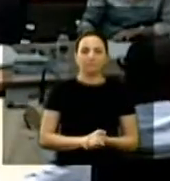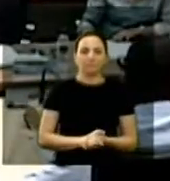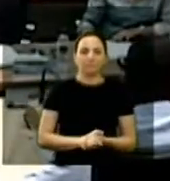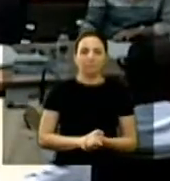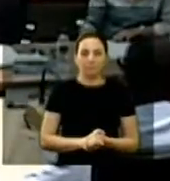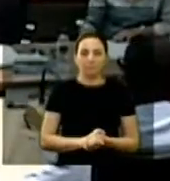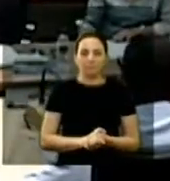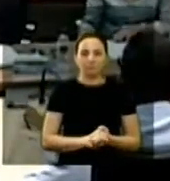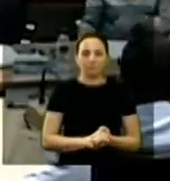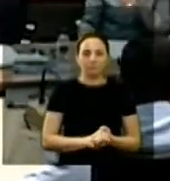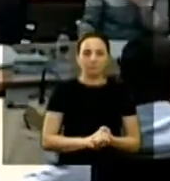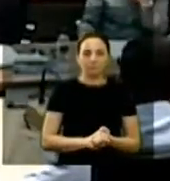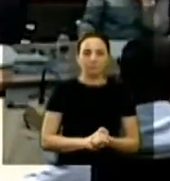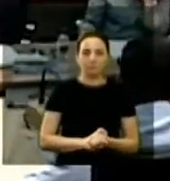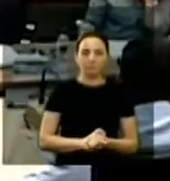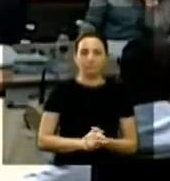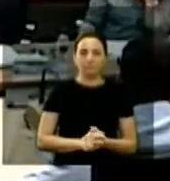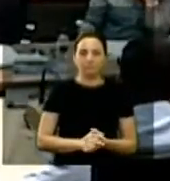Obrigado.